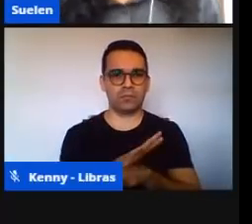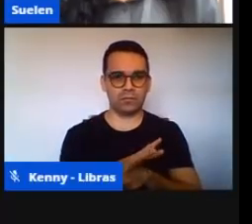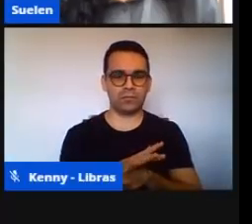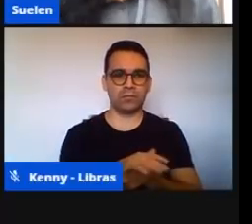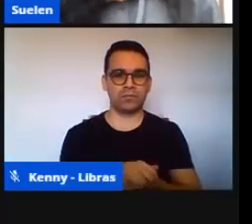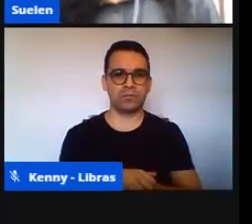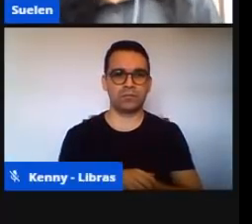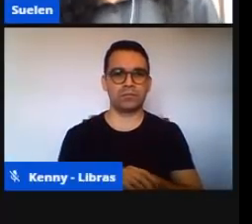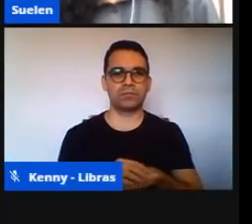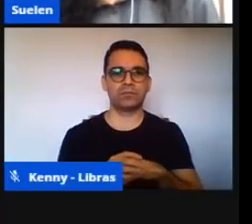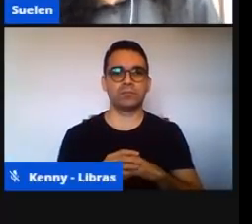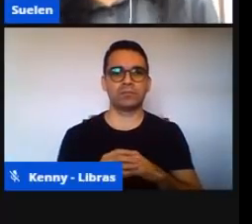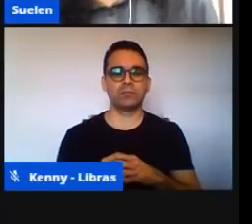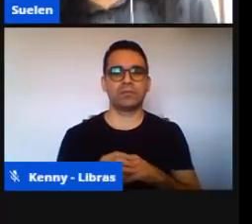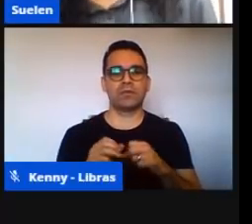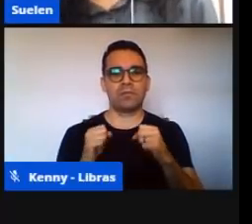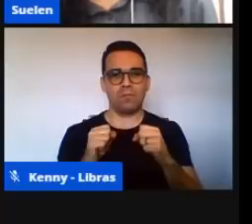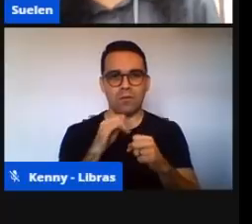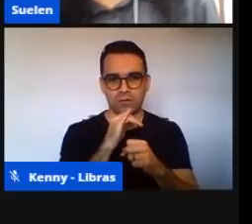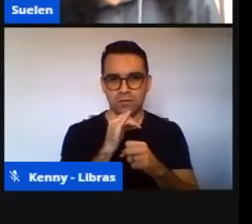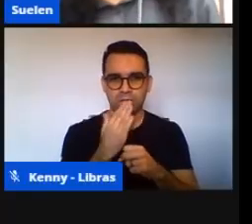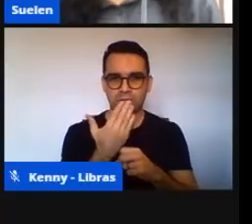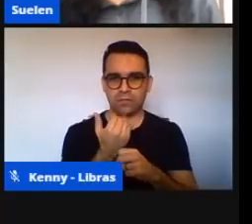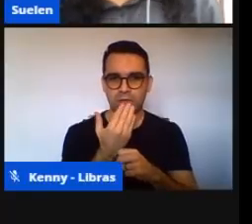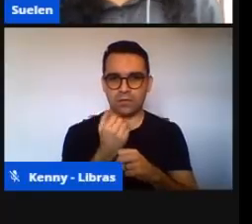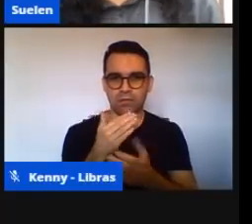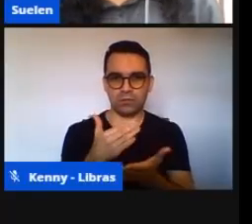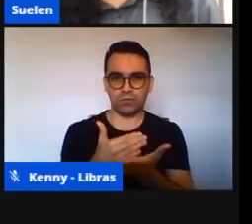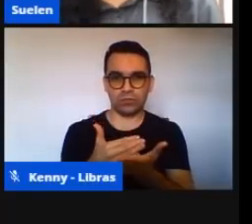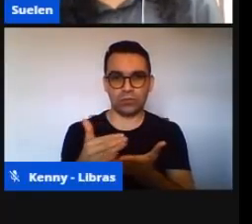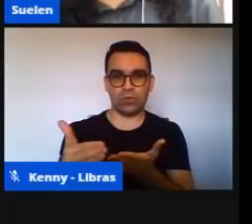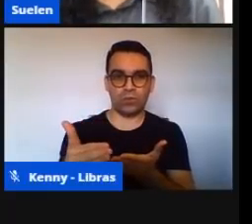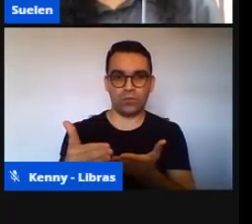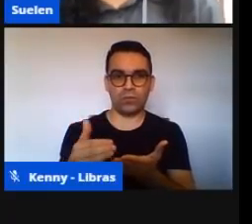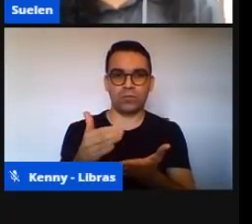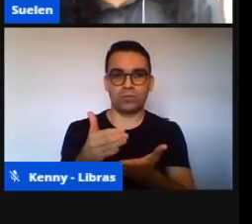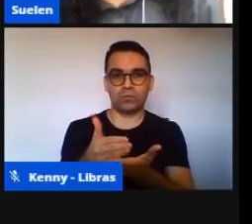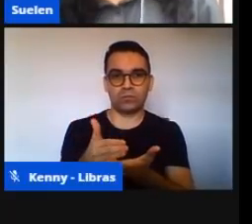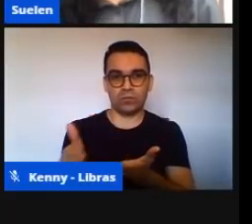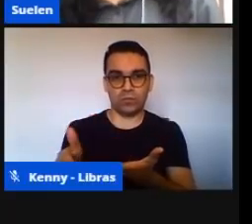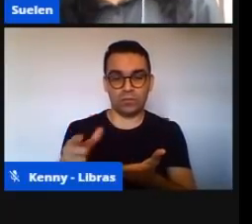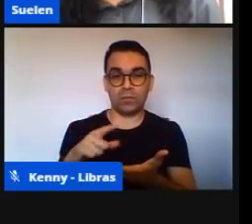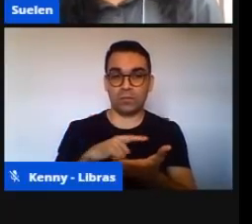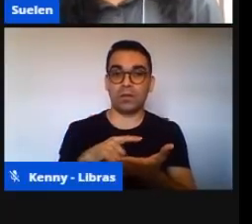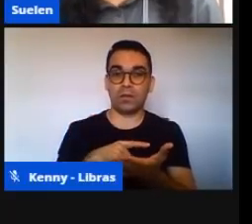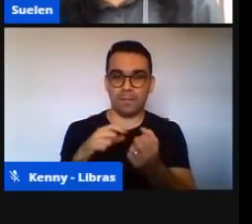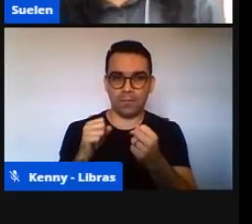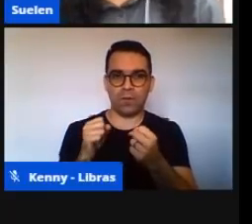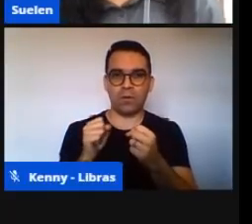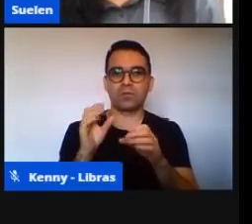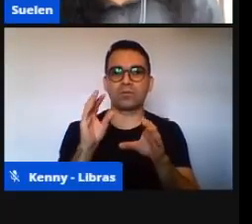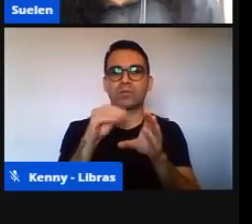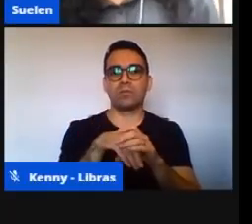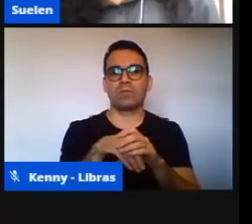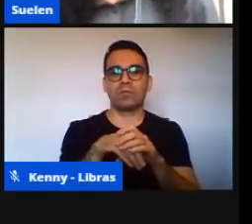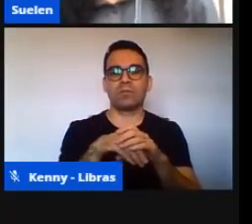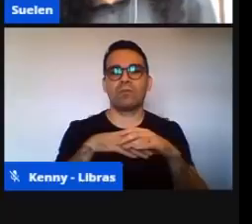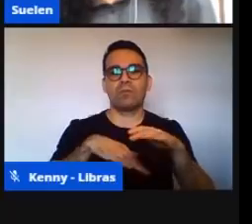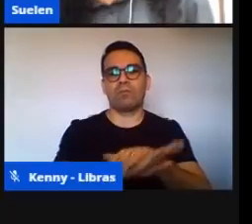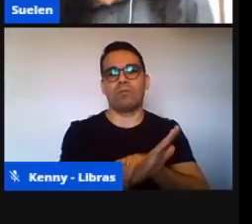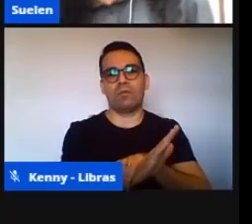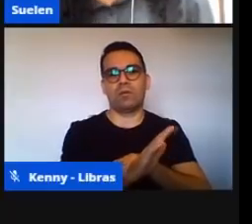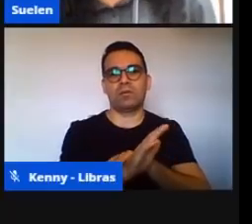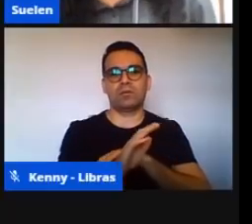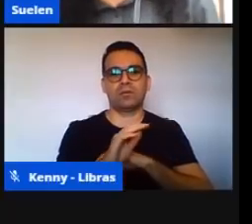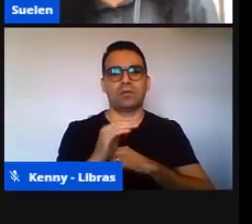a gente pode armazenar esses alimentos em sacos identificados com a data de processamento, a data que você realizou